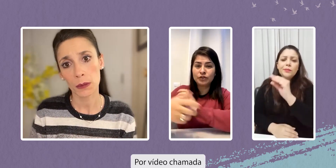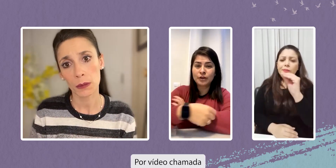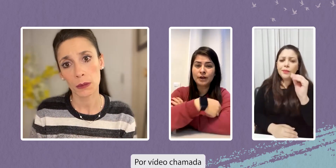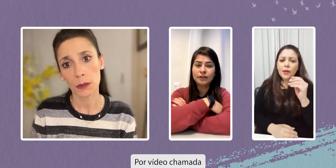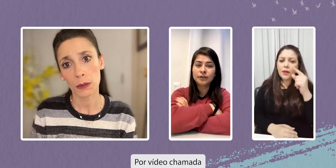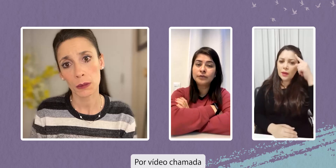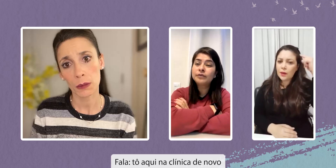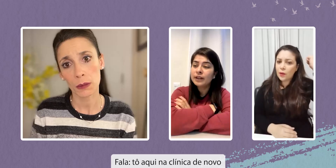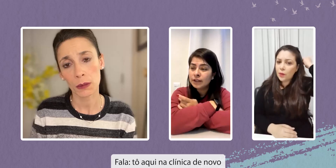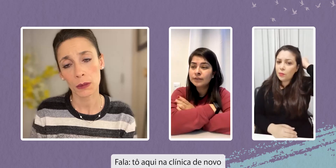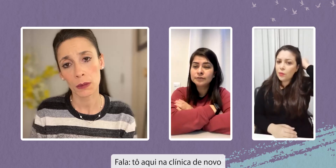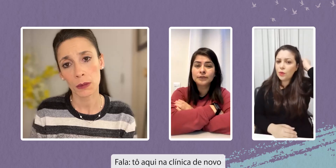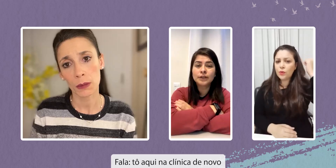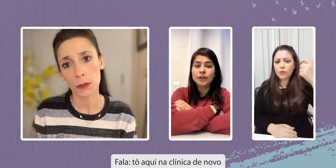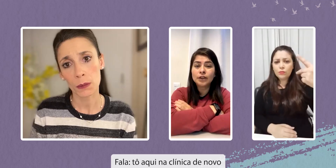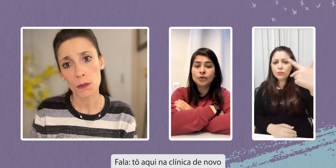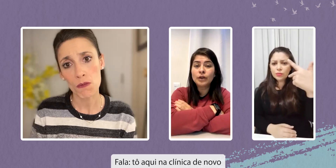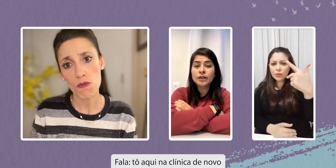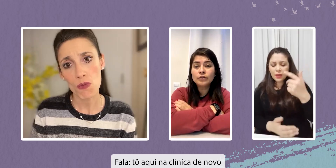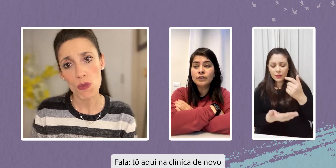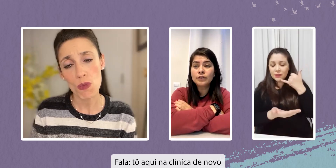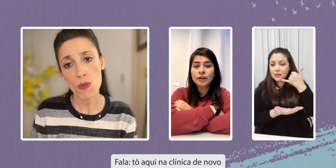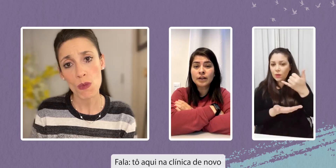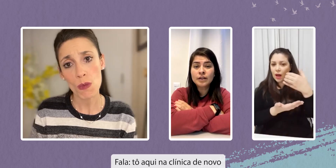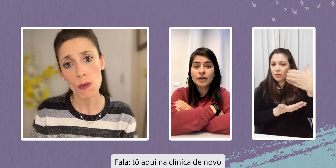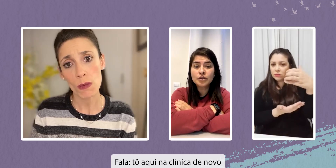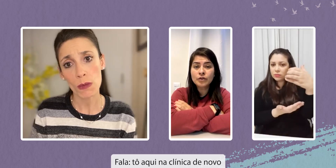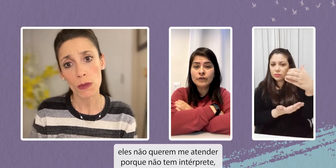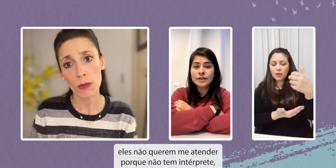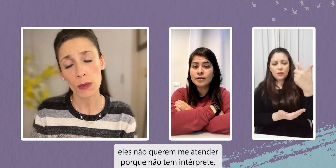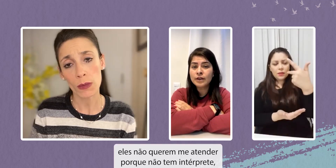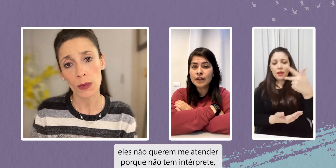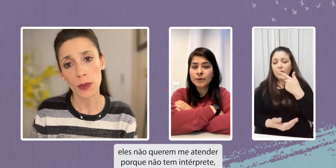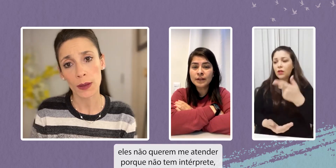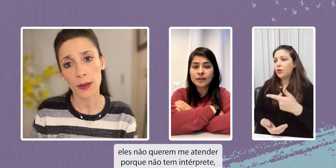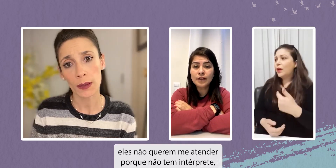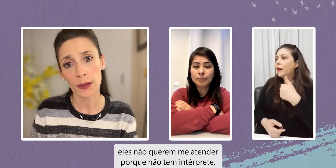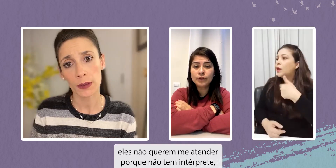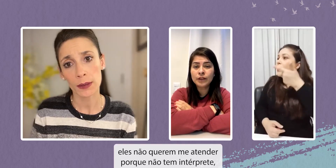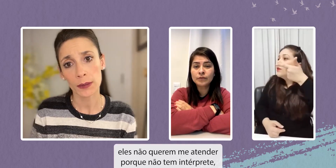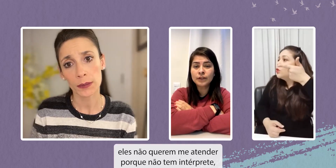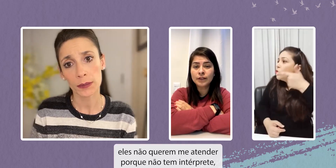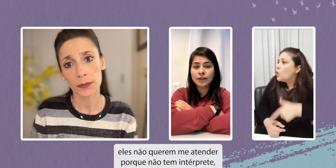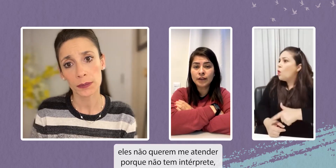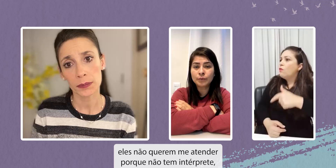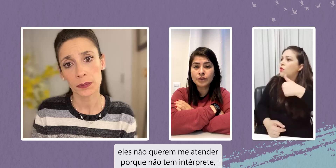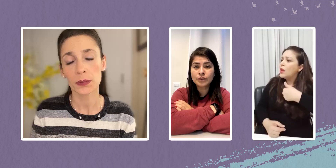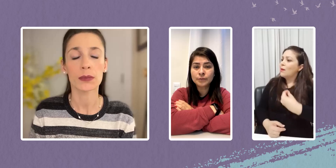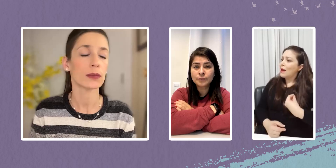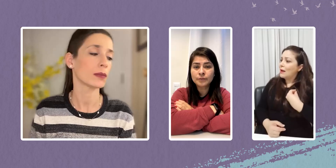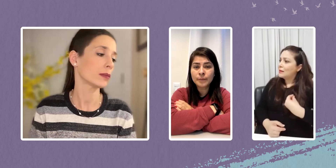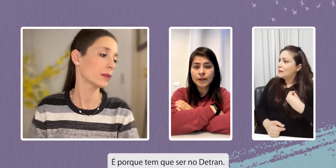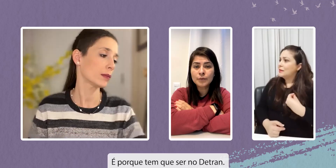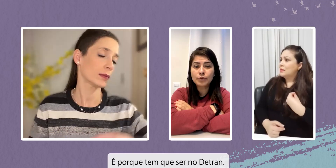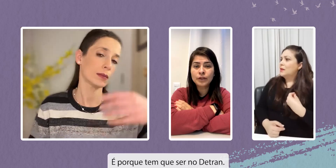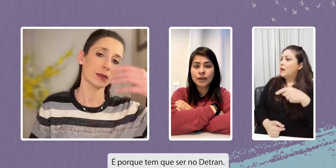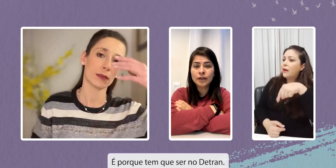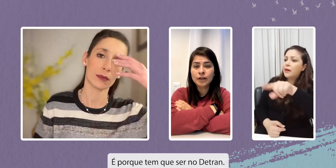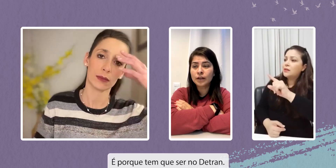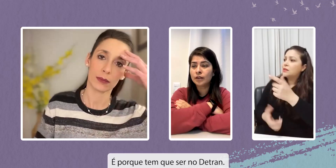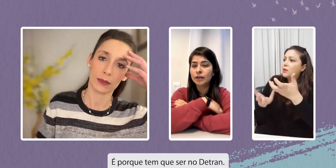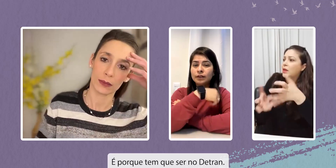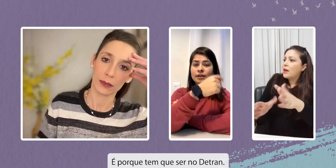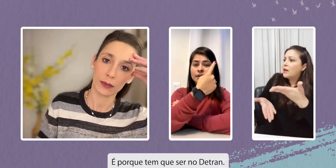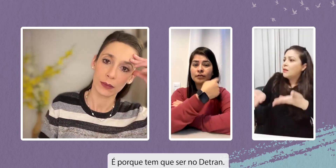por vídeo chamado, fala. Tô aqui na clínica de novo, eles não querem me atender porque não tem intérprete. E